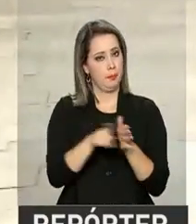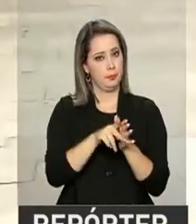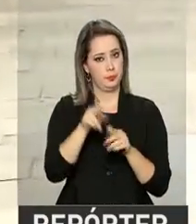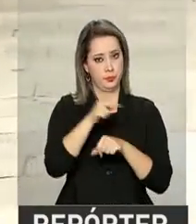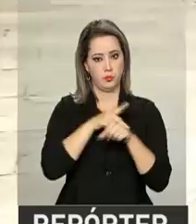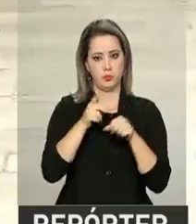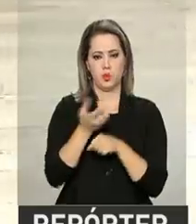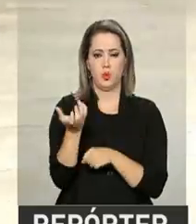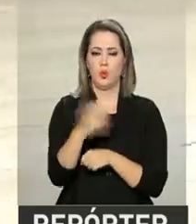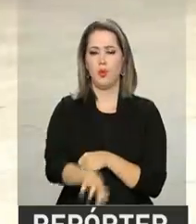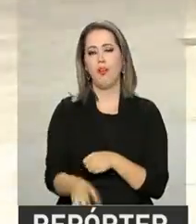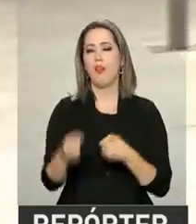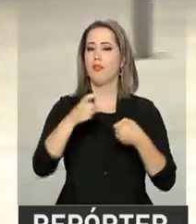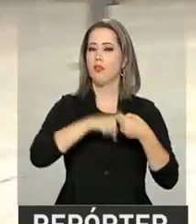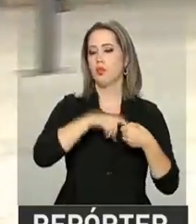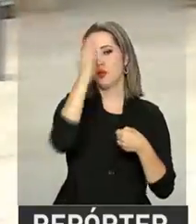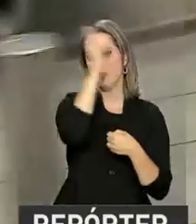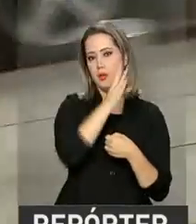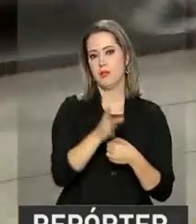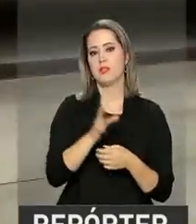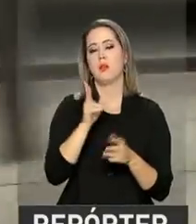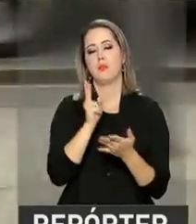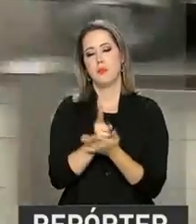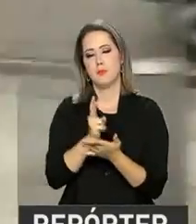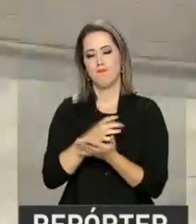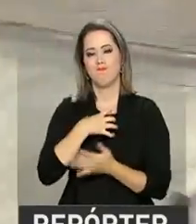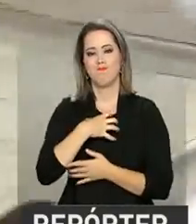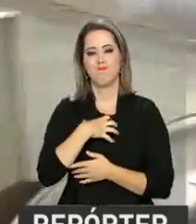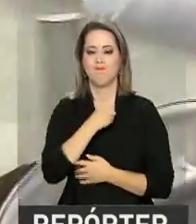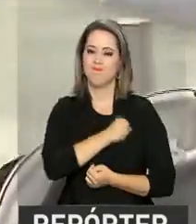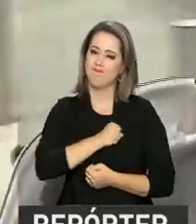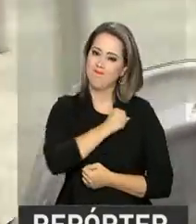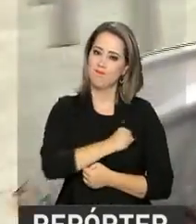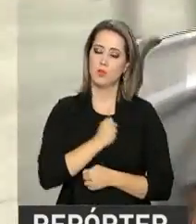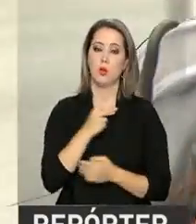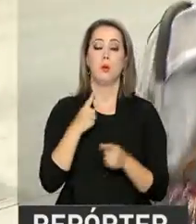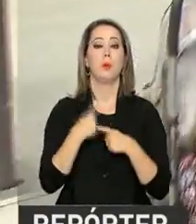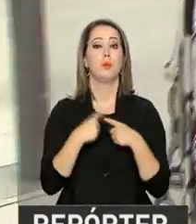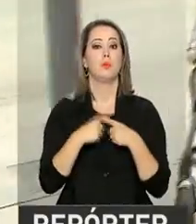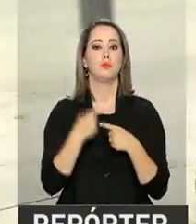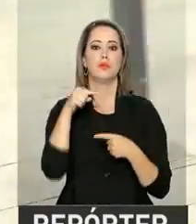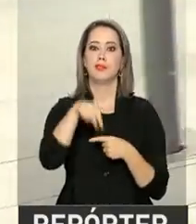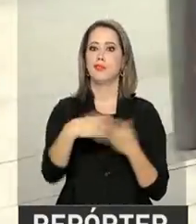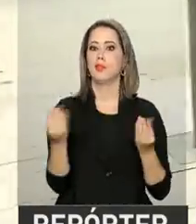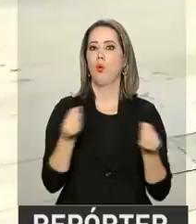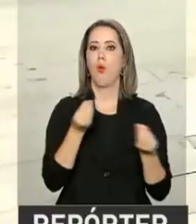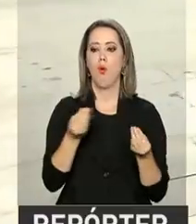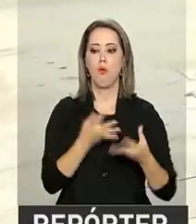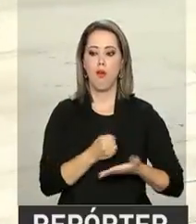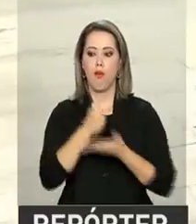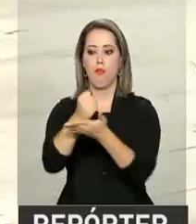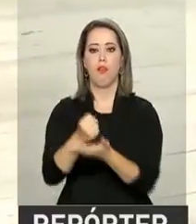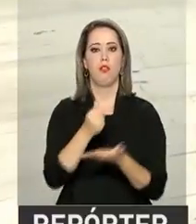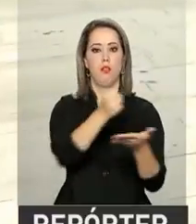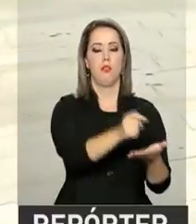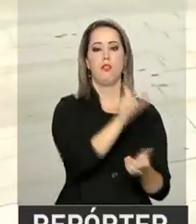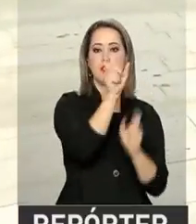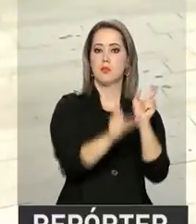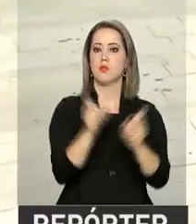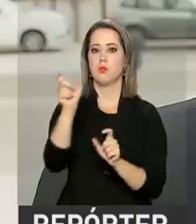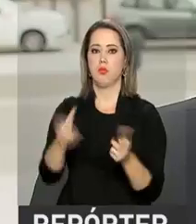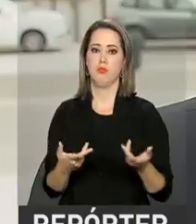retornar ao brasil por mais que sinta saudade o motivo a estrutura que aqui oferecida às pessoas